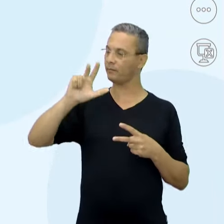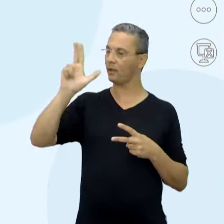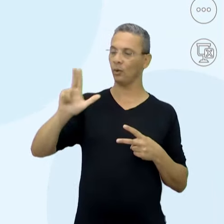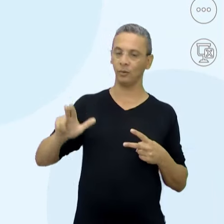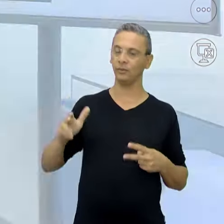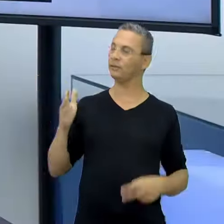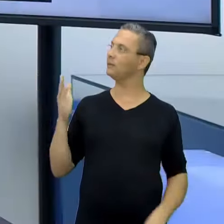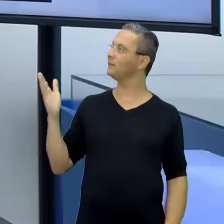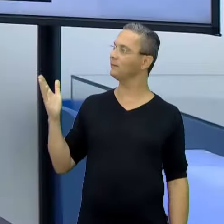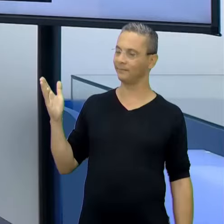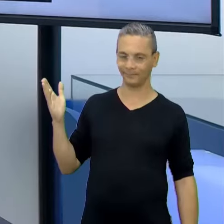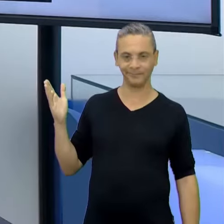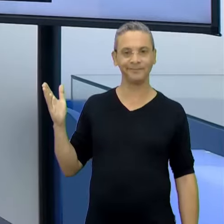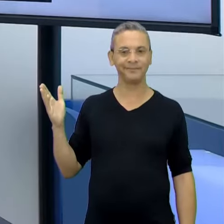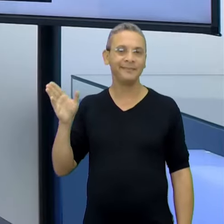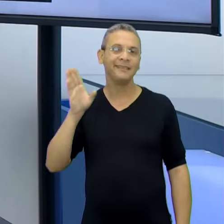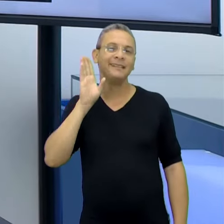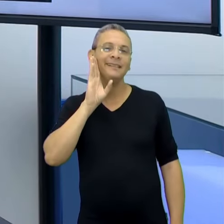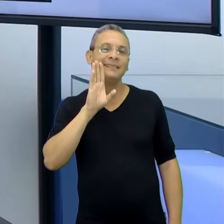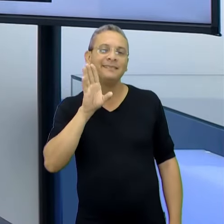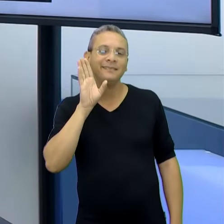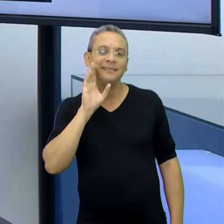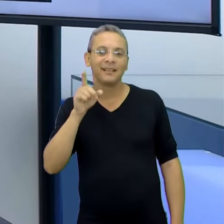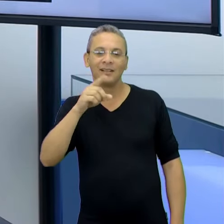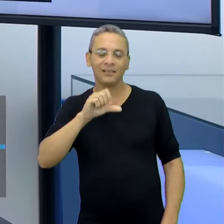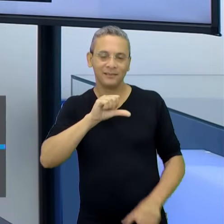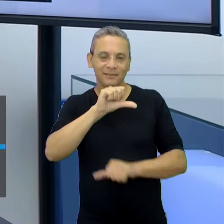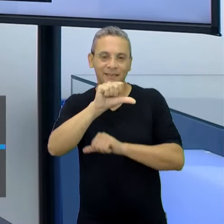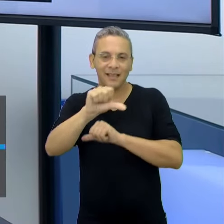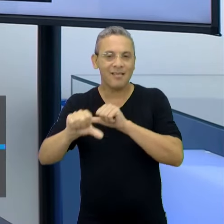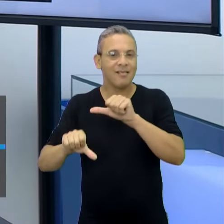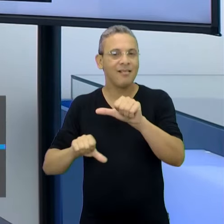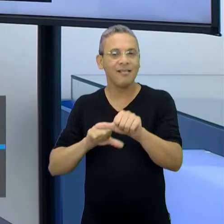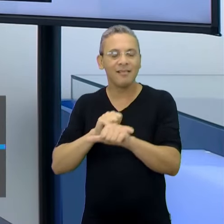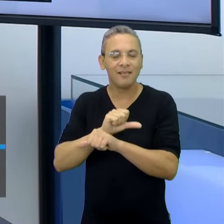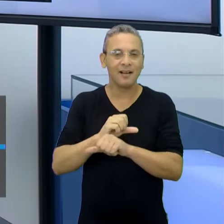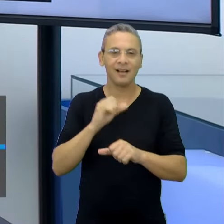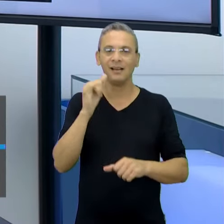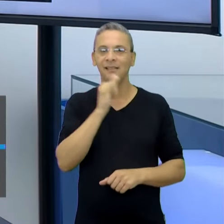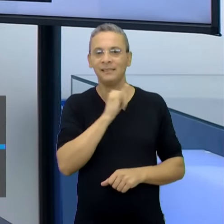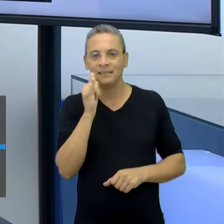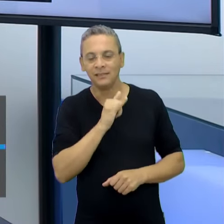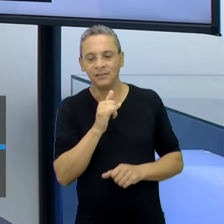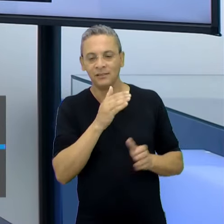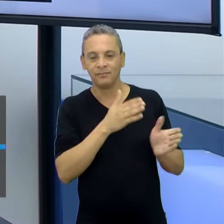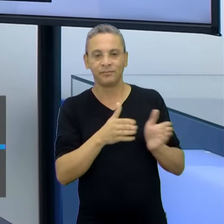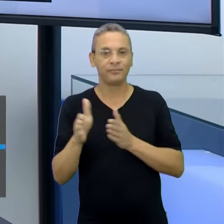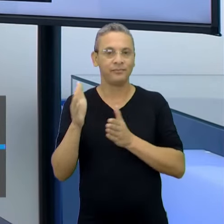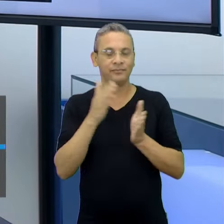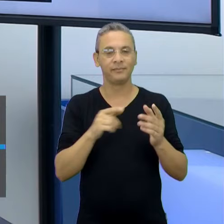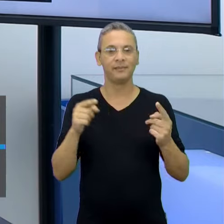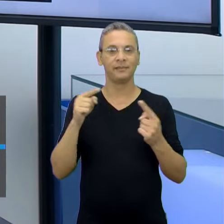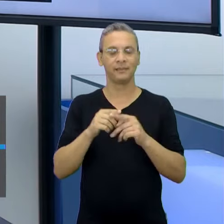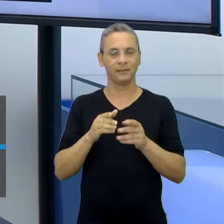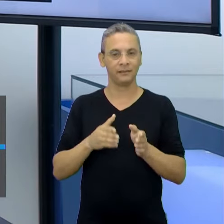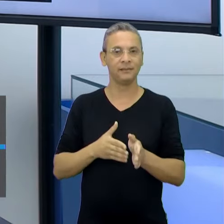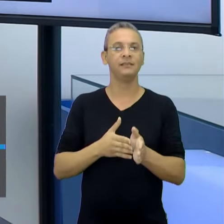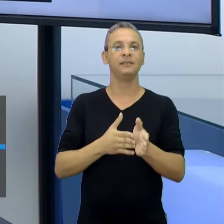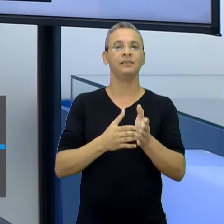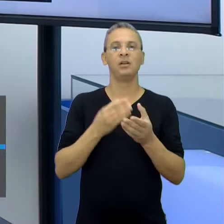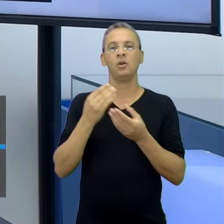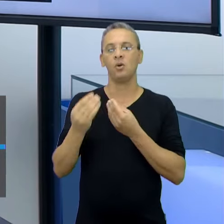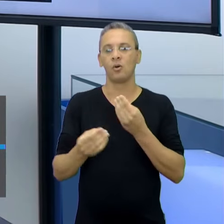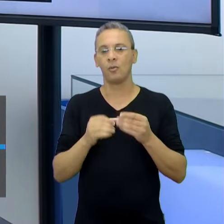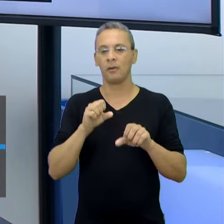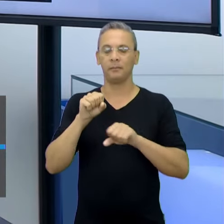luz. Olha um esqueminha bacana aí para a gente de transformação de energia de sequência que dá para você seguir com